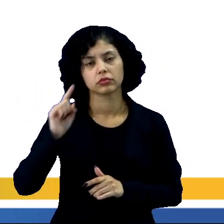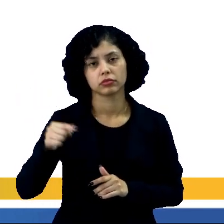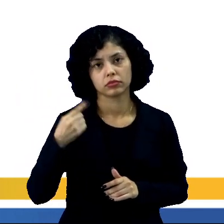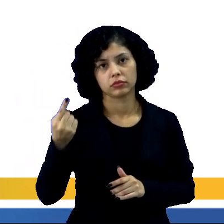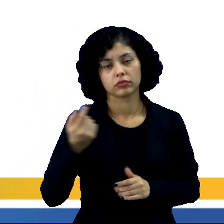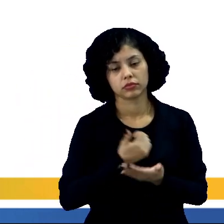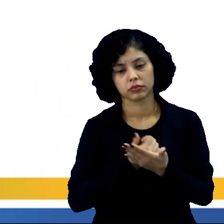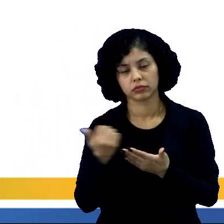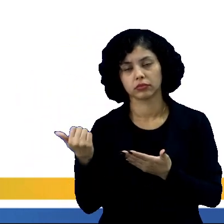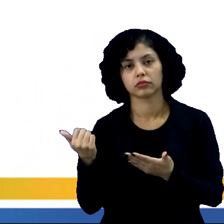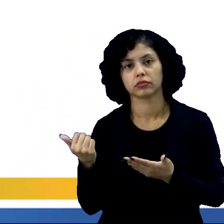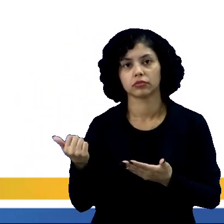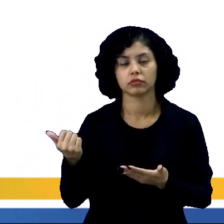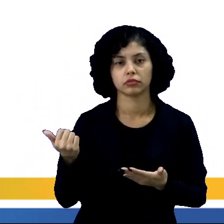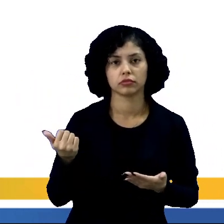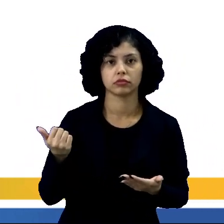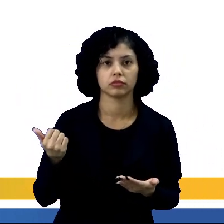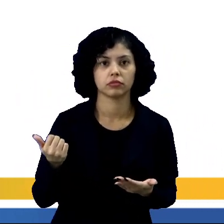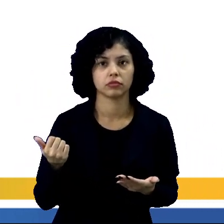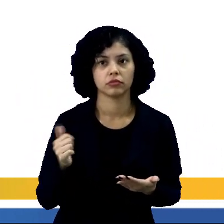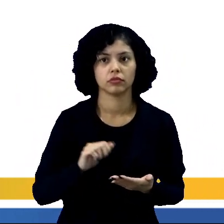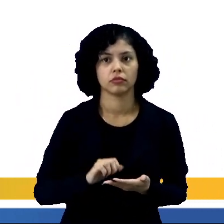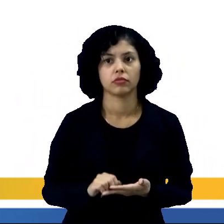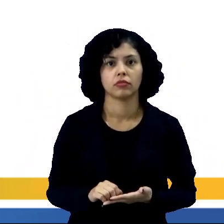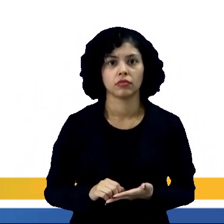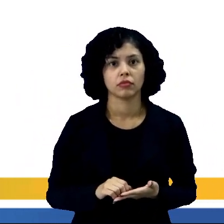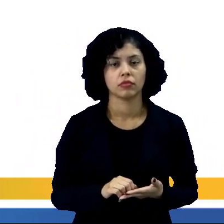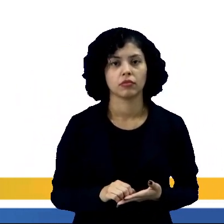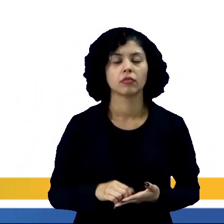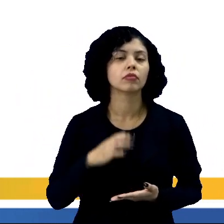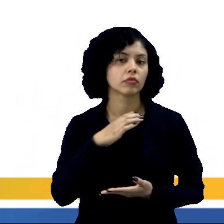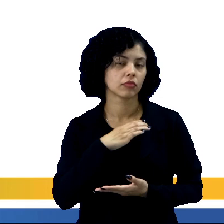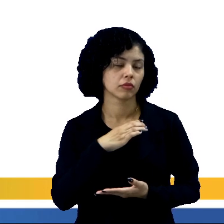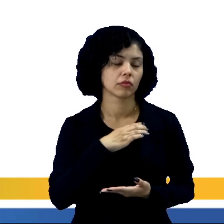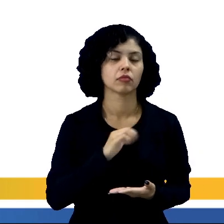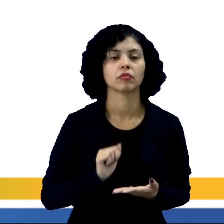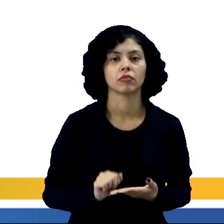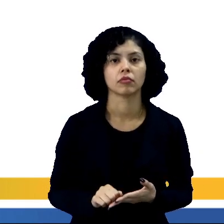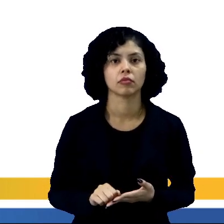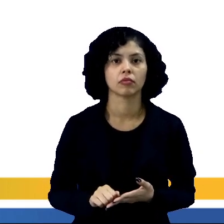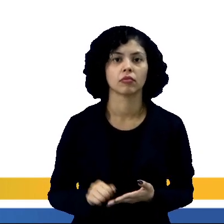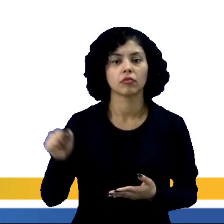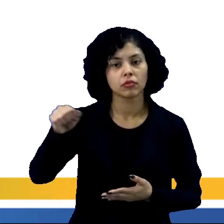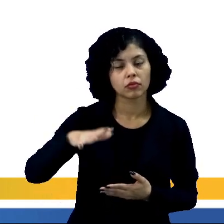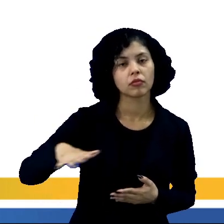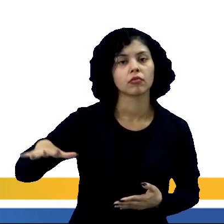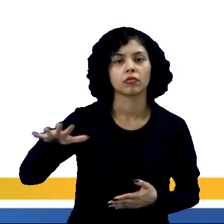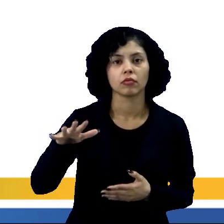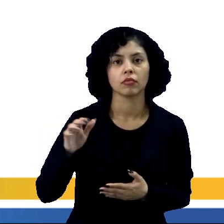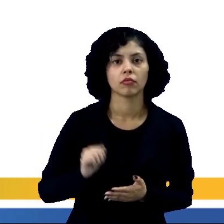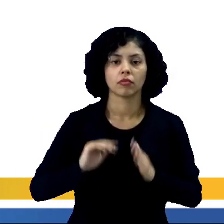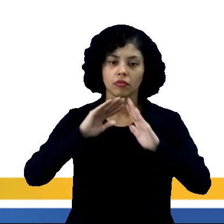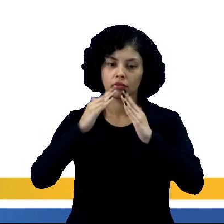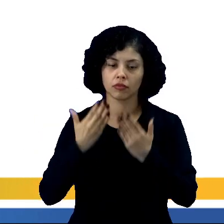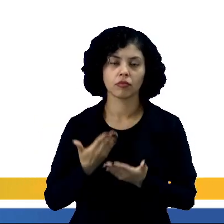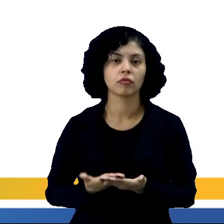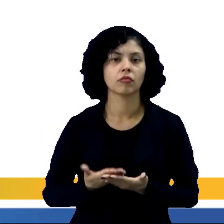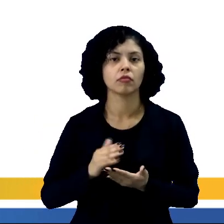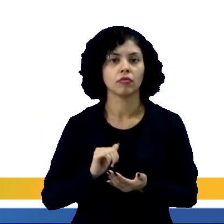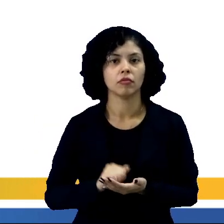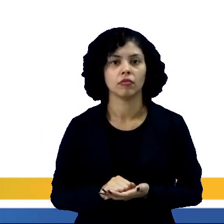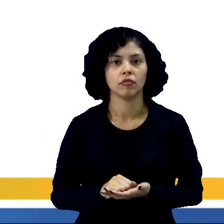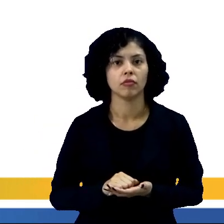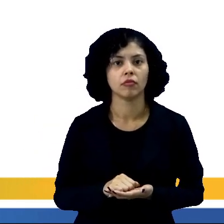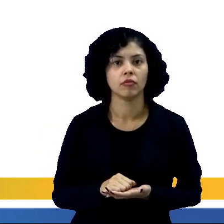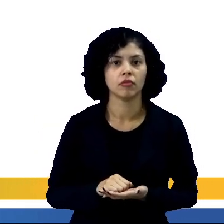aquela ação, né? Se é na cidade, se é no campo, se é na escola,